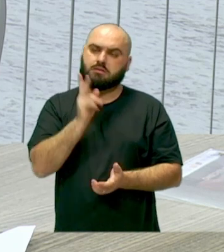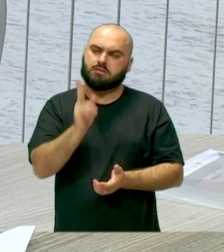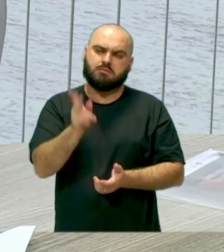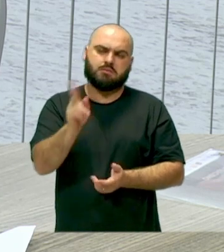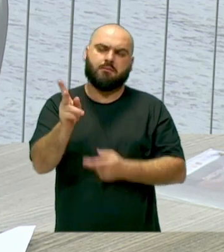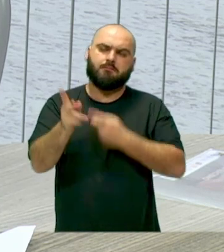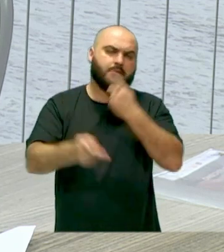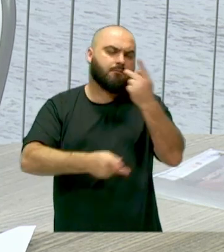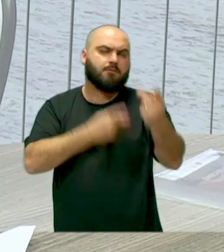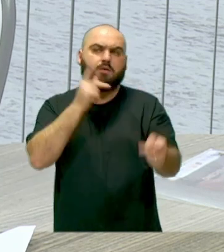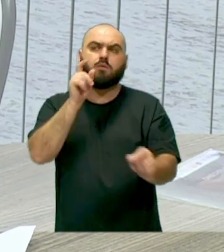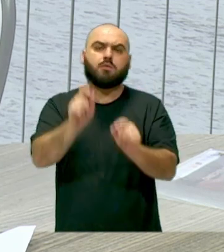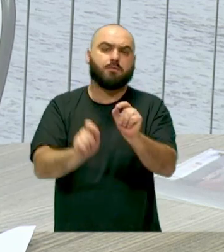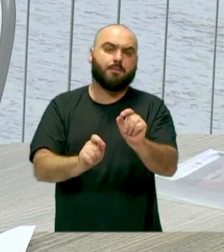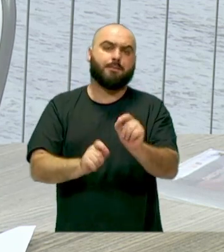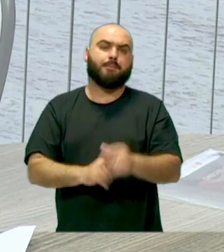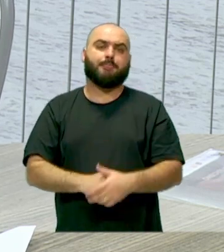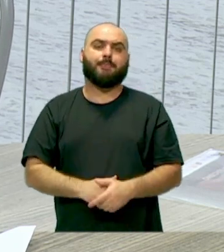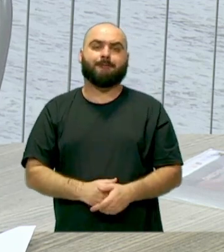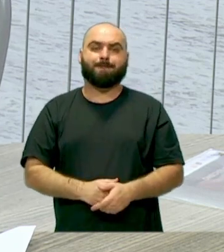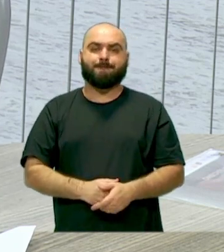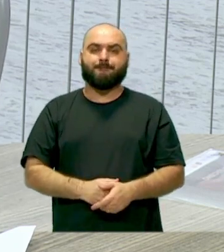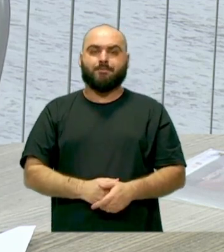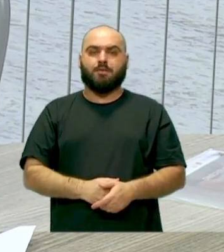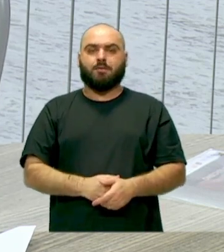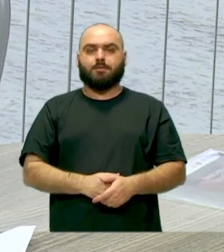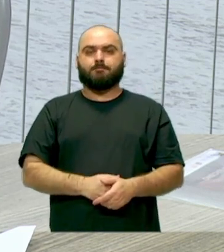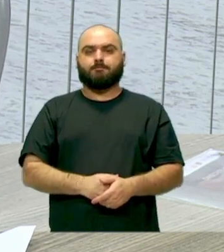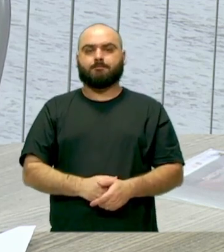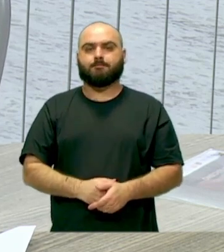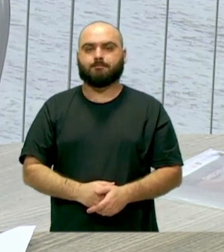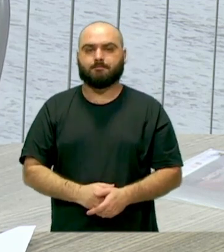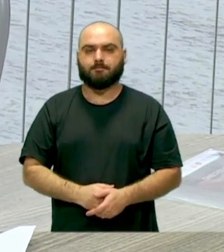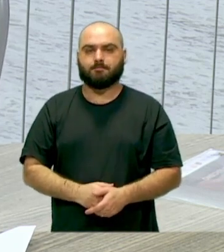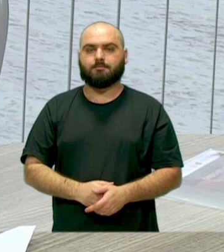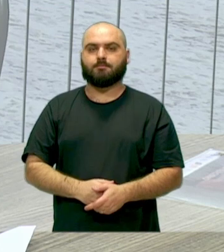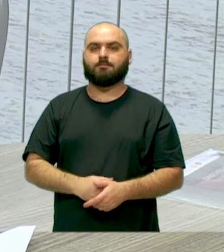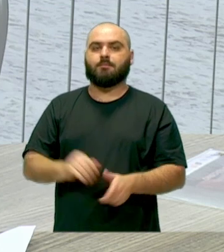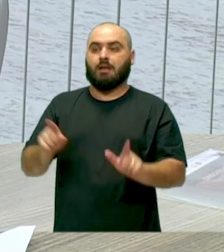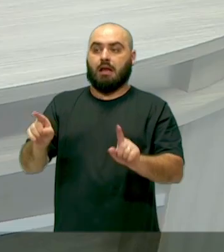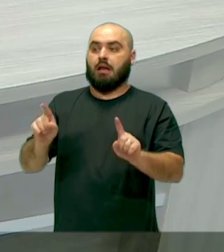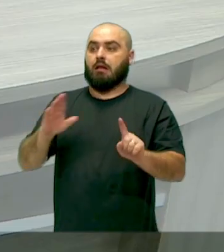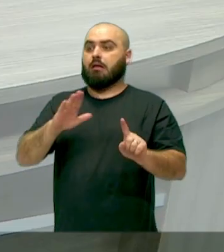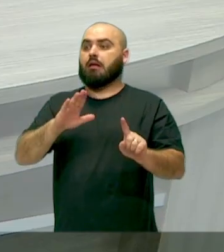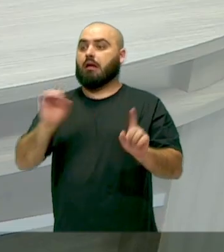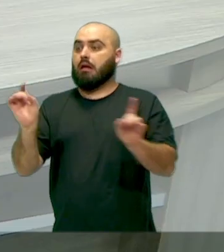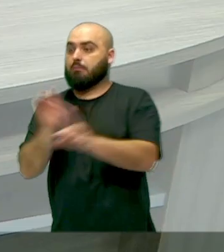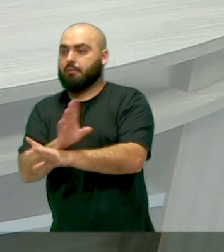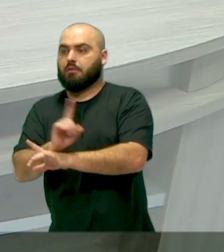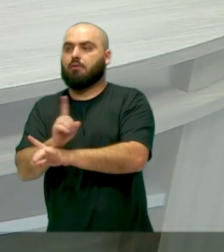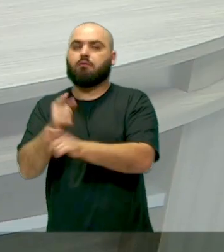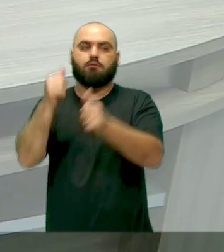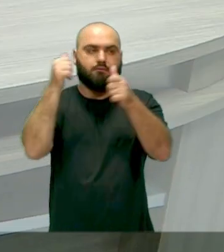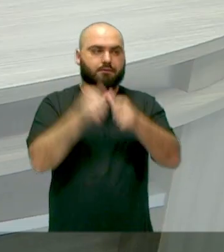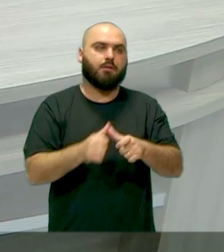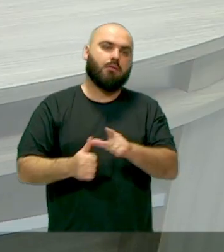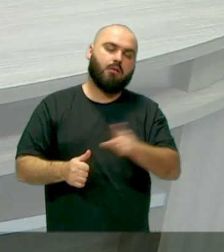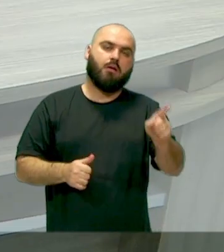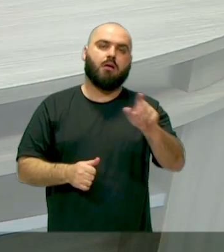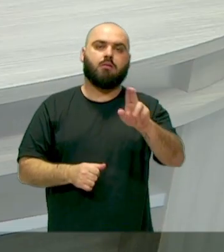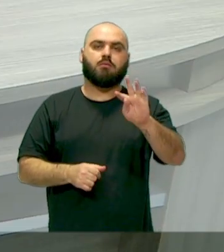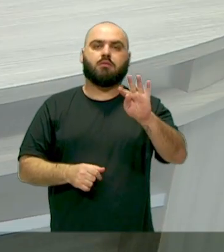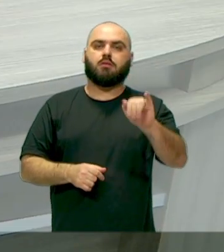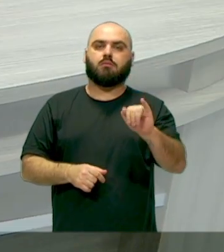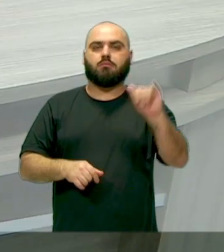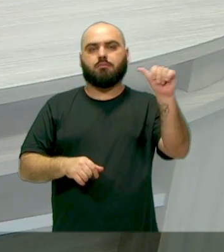dizer que ele não matou, mas ele deixou congelando na UTI, o que é muito